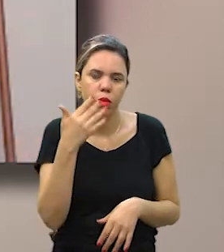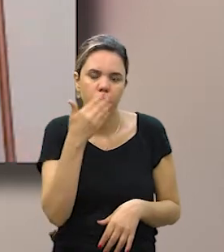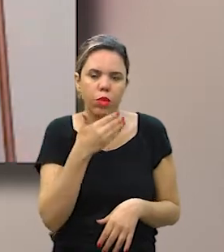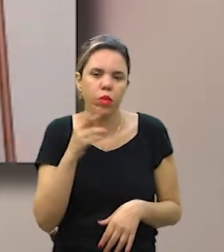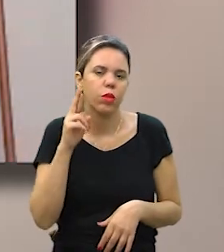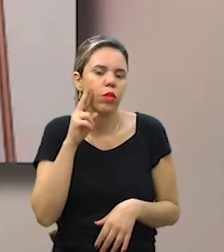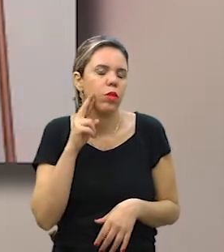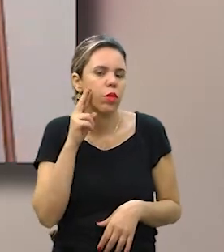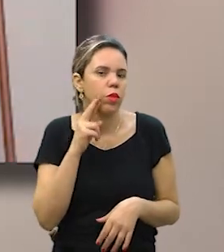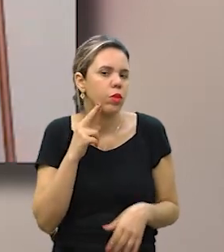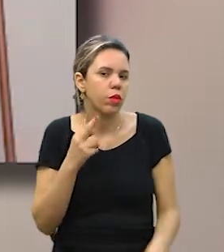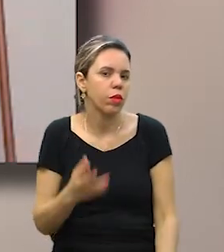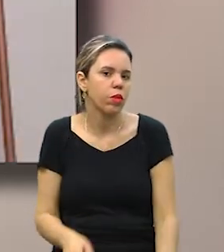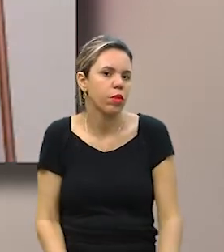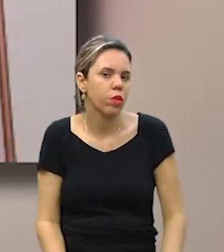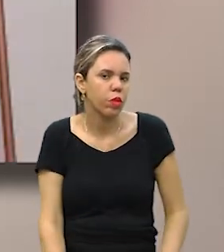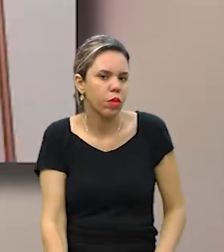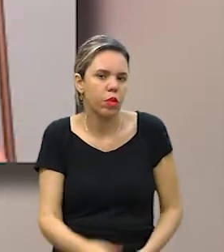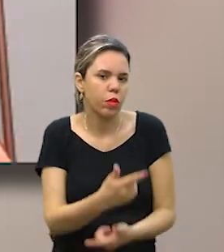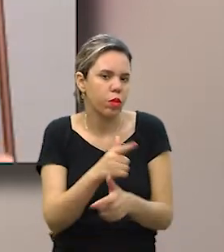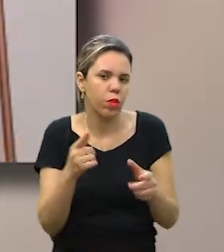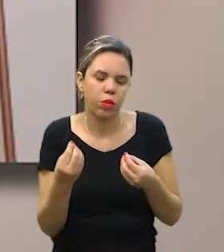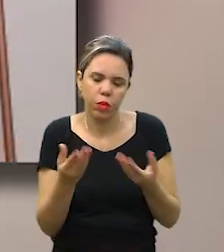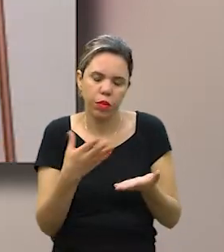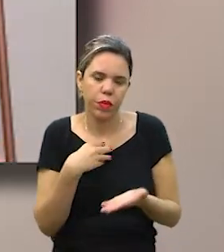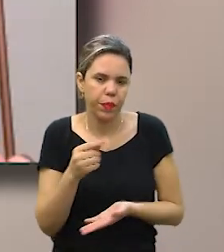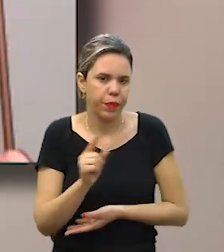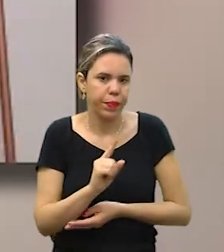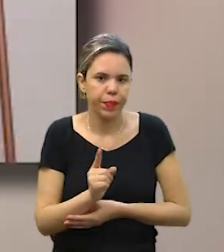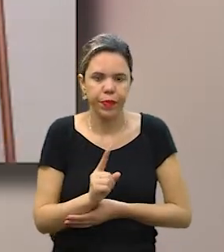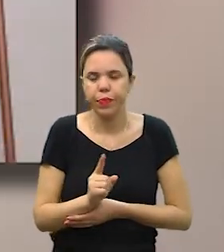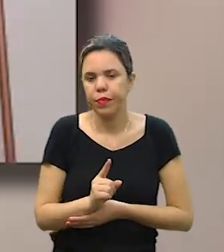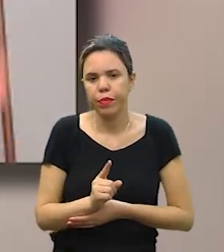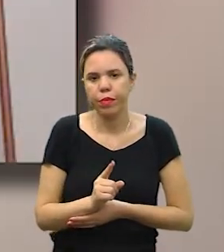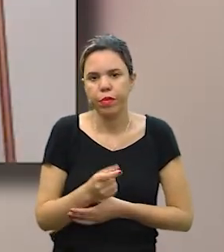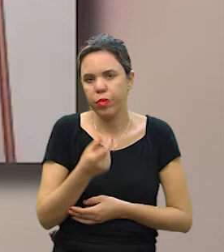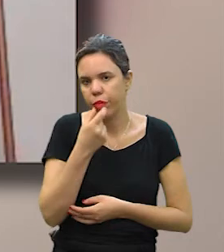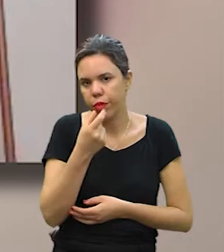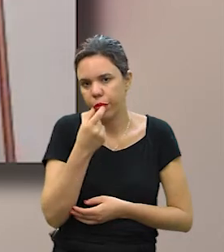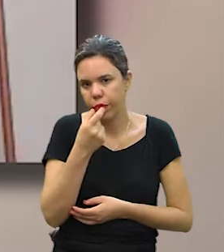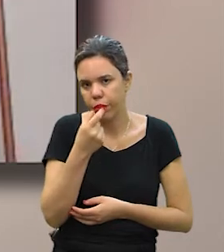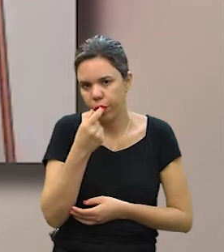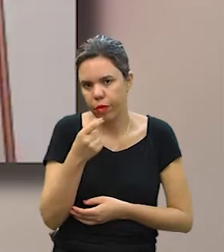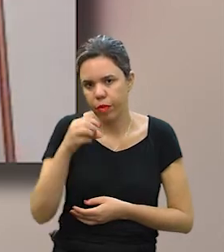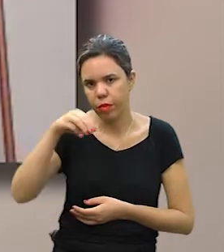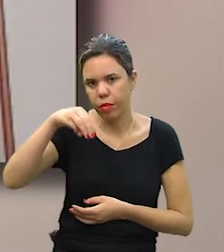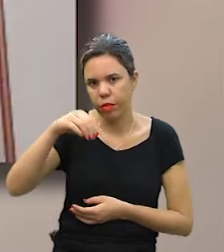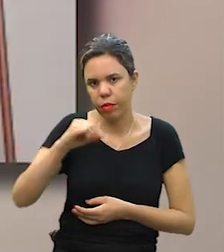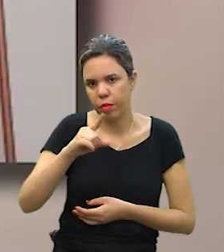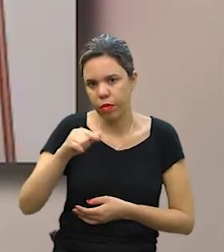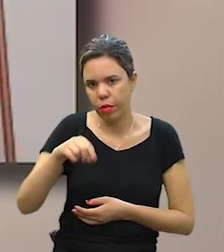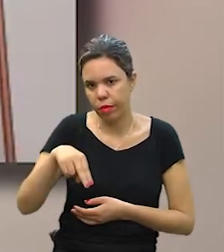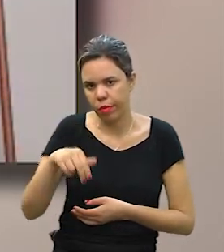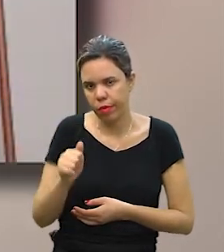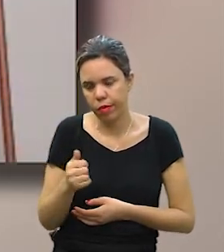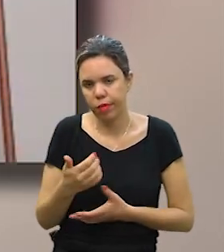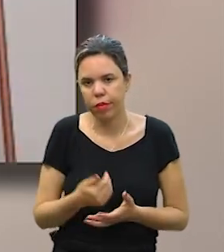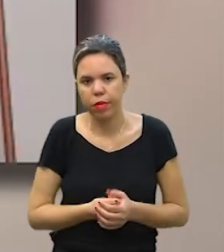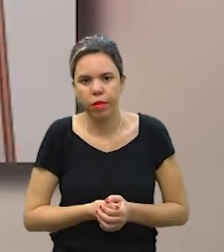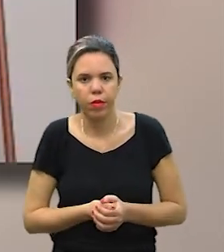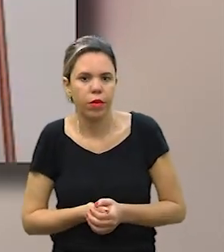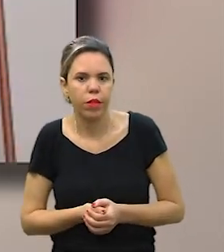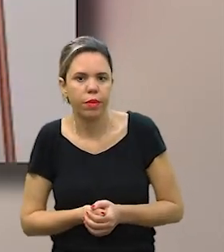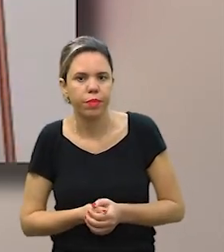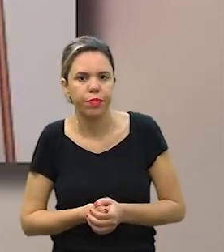cor rosa, tá? Então, não tem que dar para o seu filho. A bolacha de maisena, a famosa bolacha